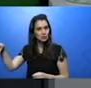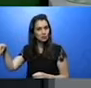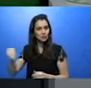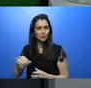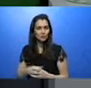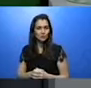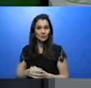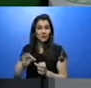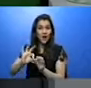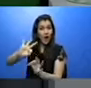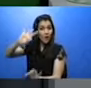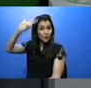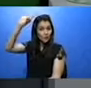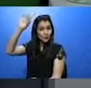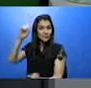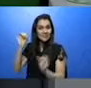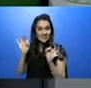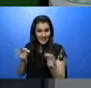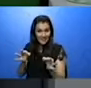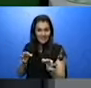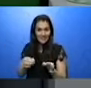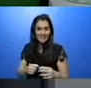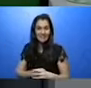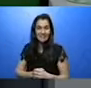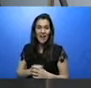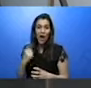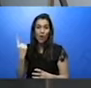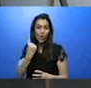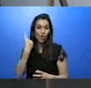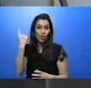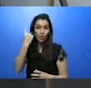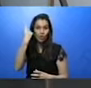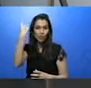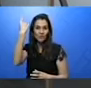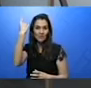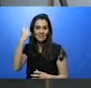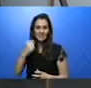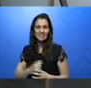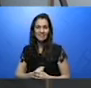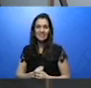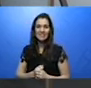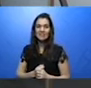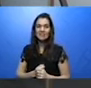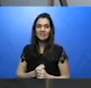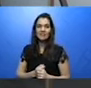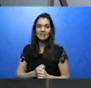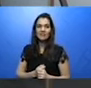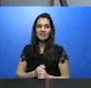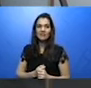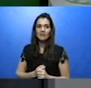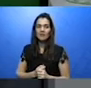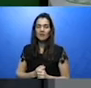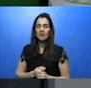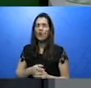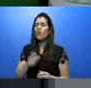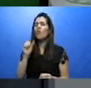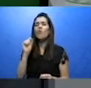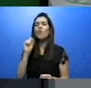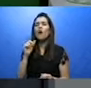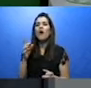de altura, certo? 10 centímetros a mais que a professora. Agora, B. O